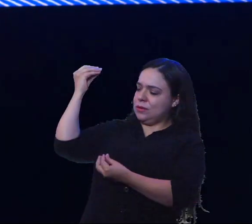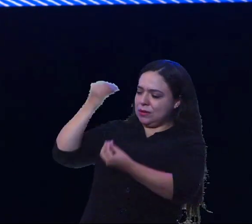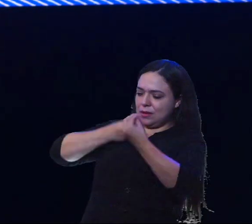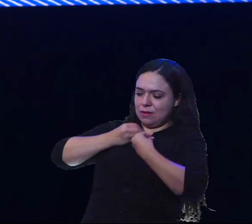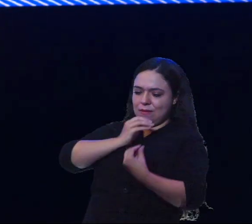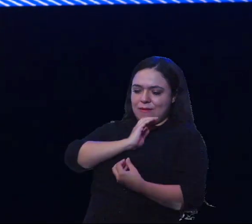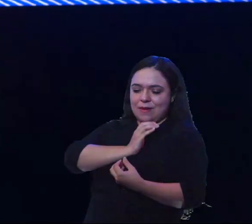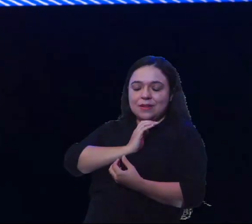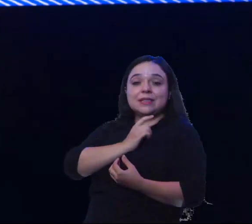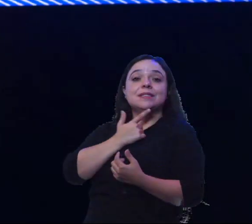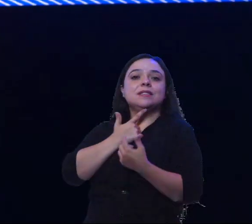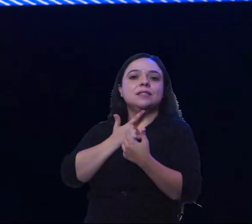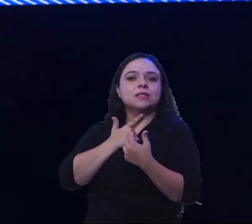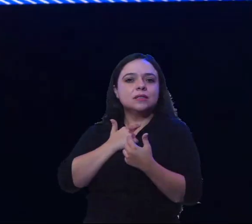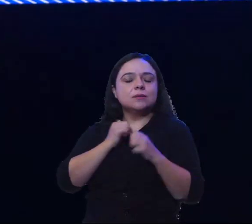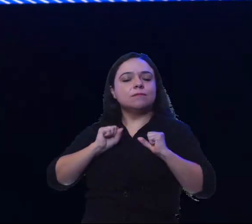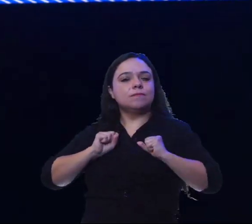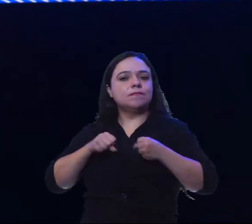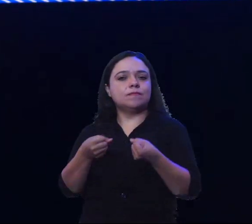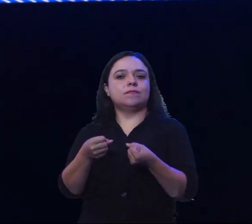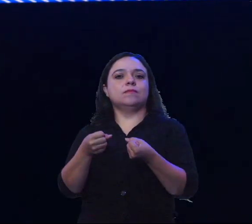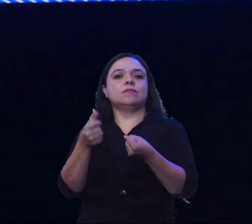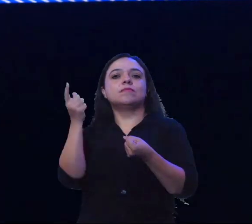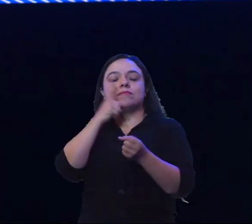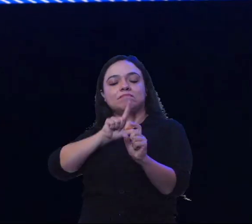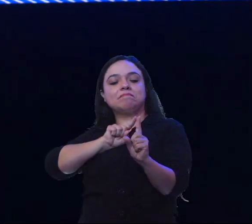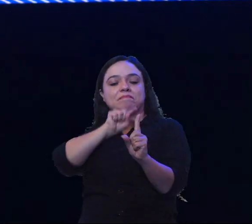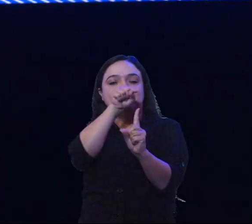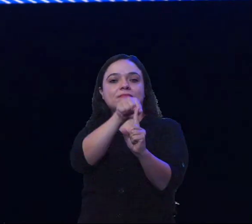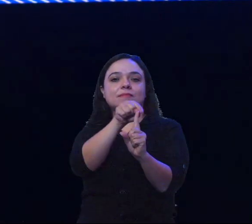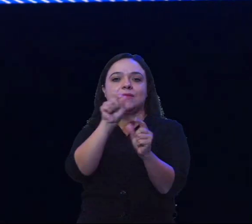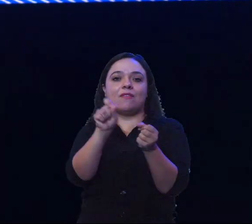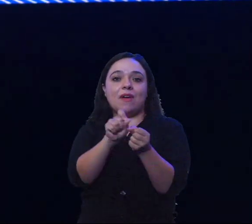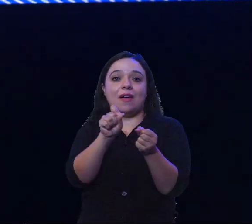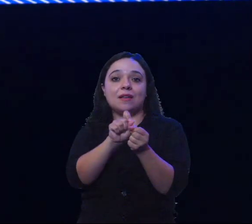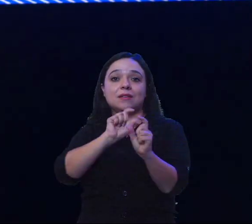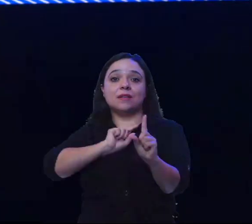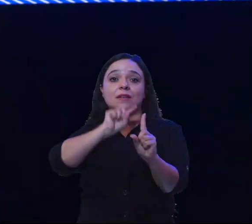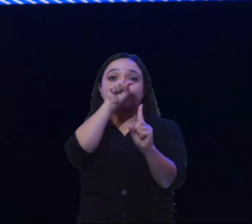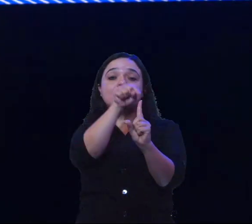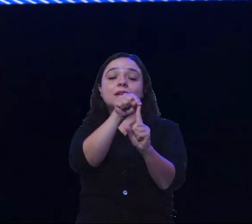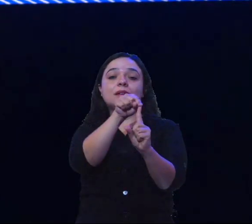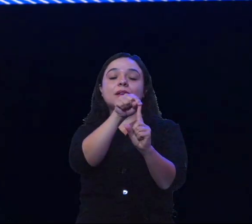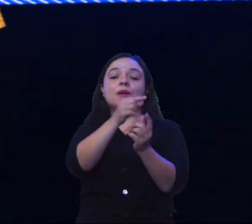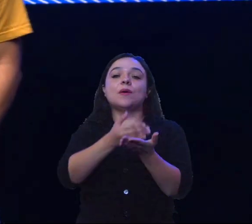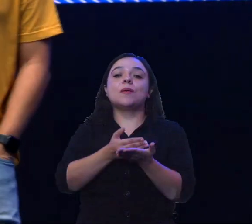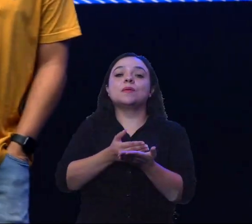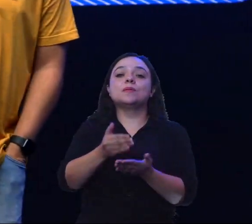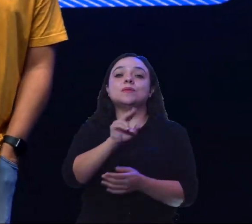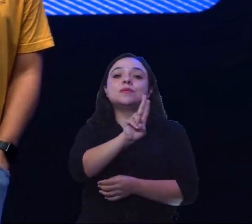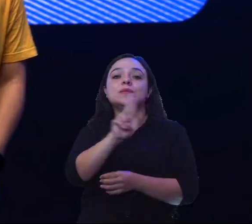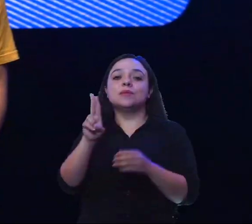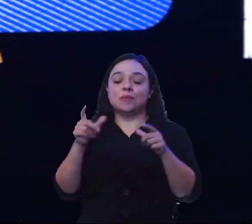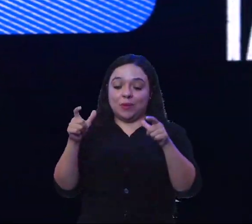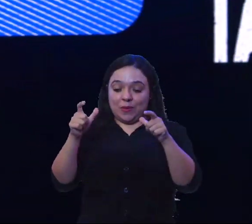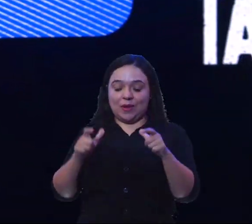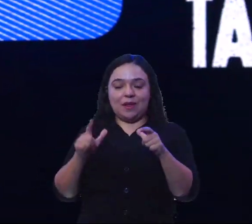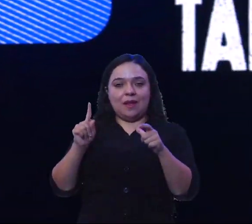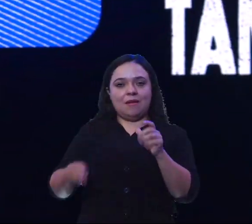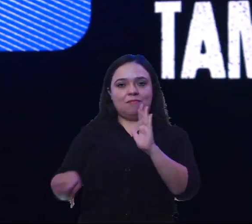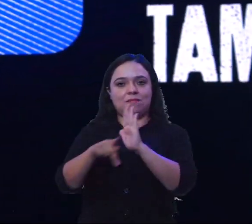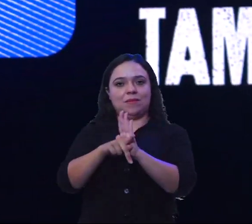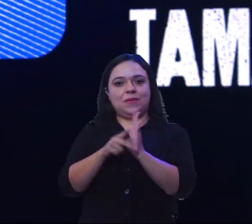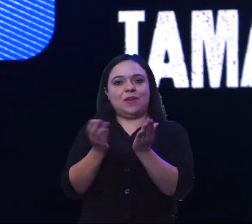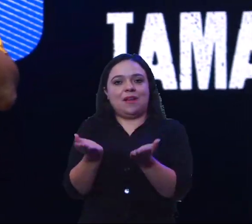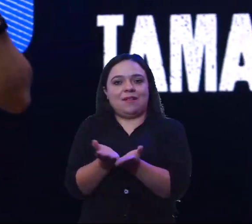coração dele, ele começa uma missão. E essa missão, no começo, chamava-se a Missão Cristã.